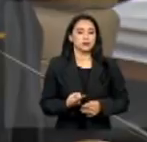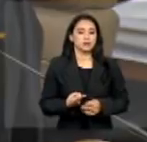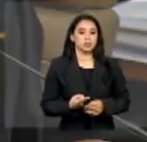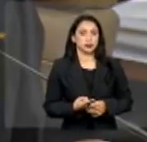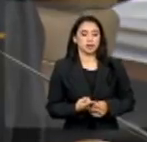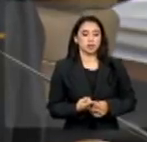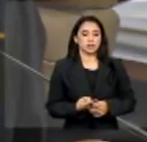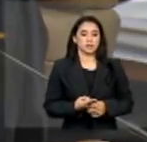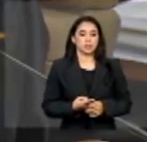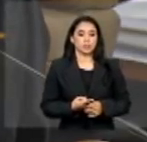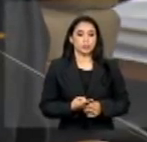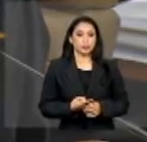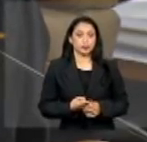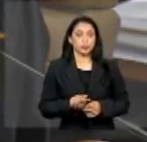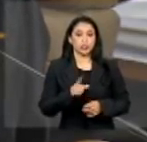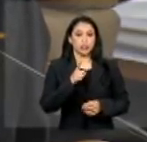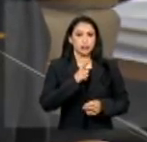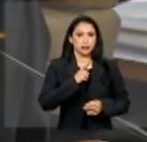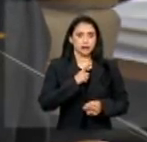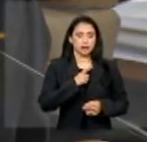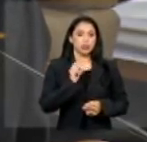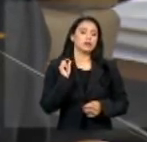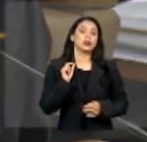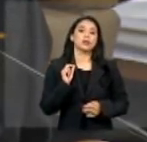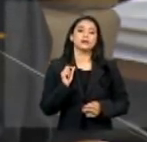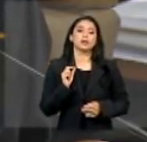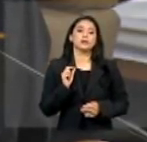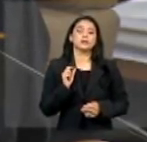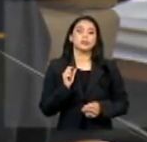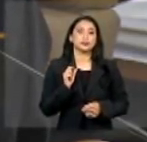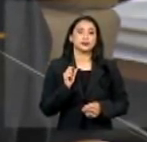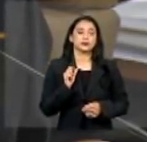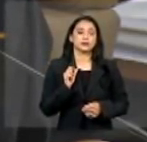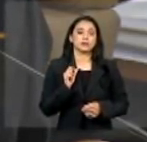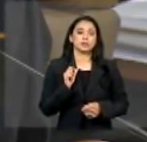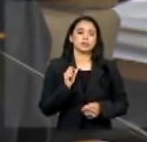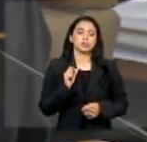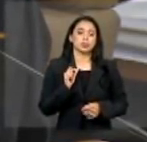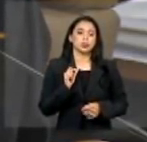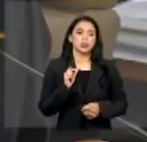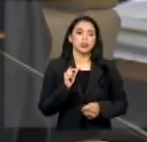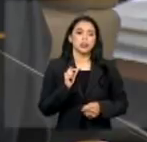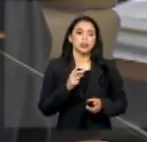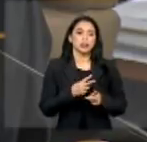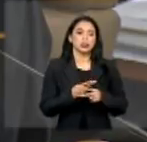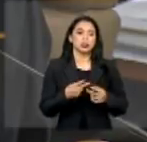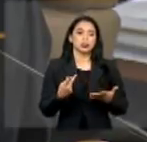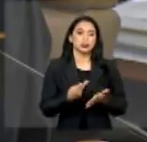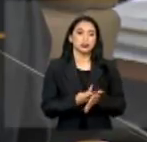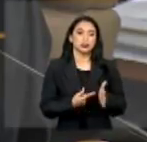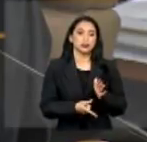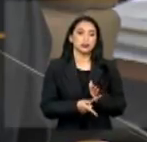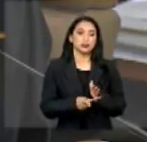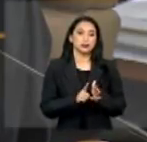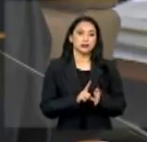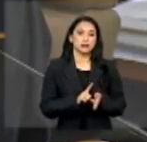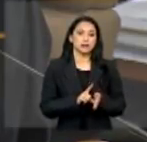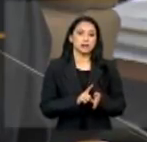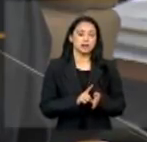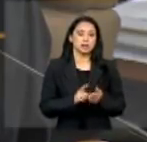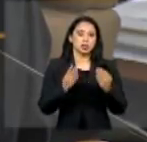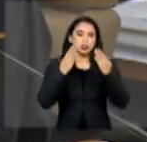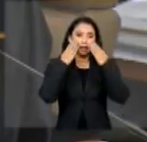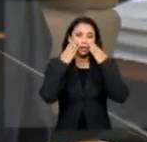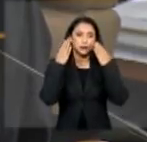percepção que tenho são as seguintes as instâncias antecedentes ao propiciar a apresentação